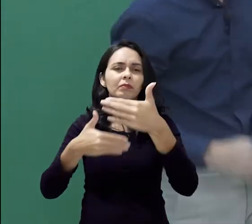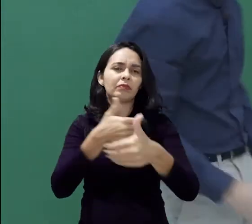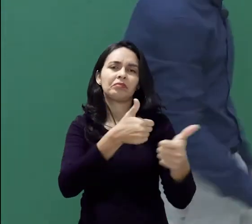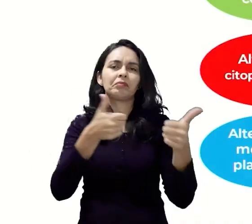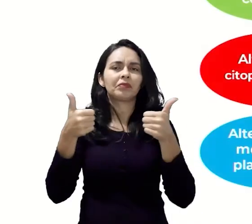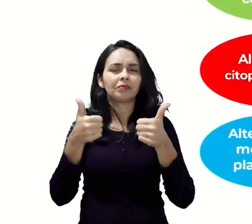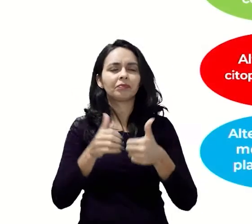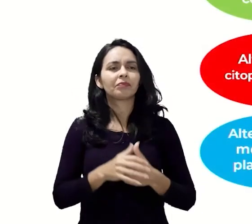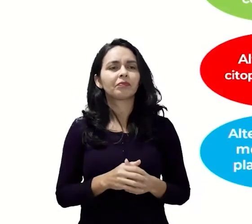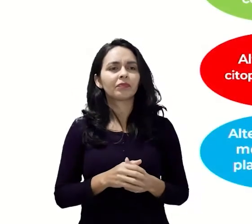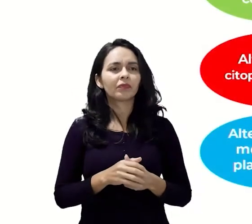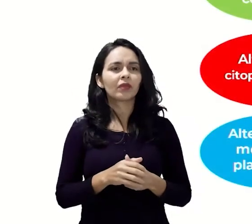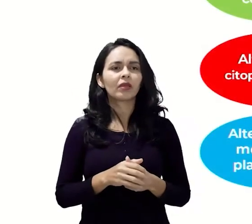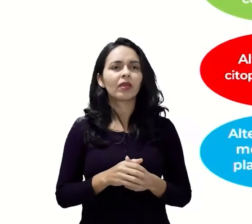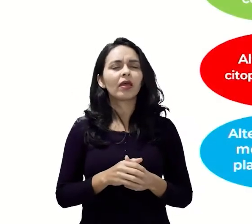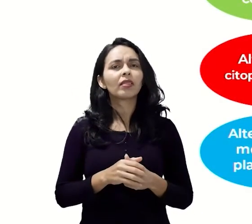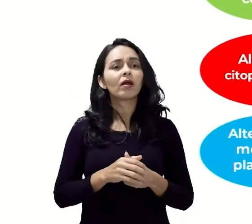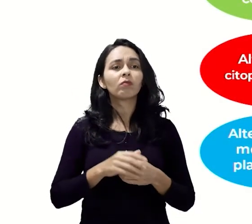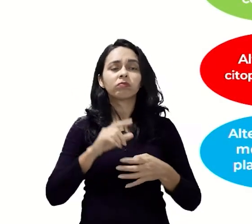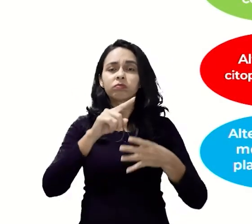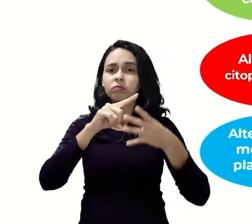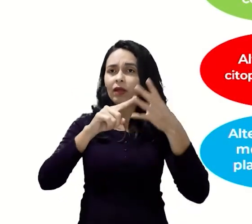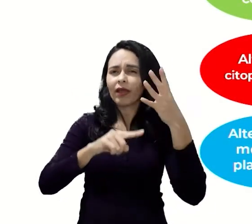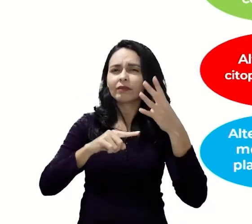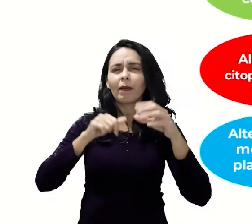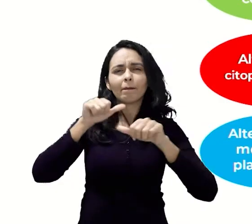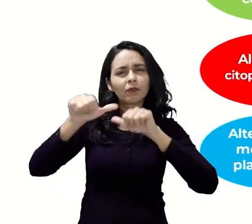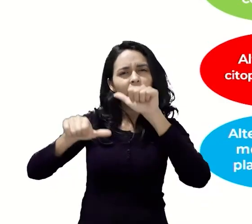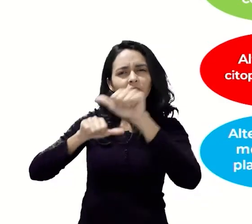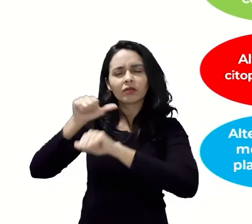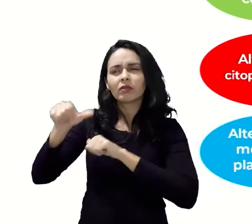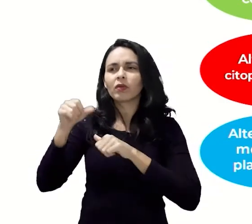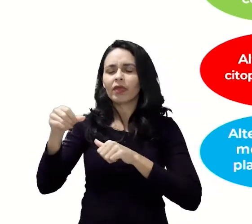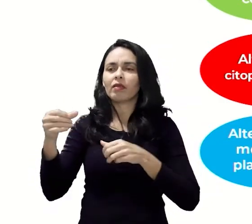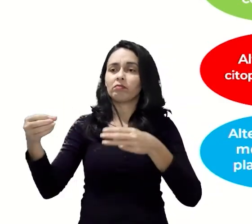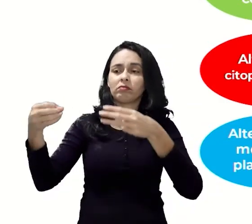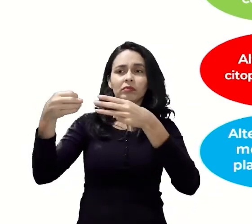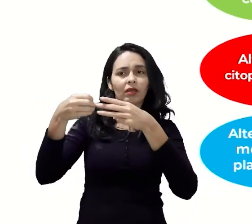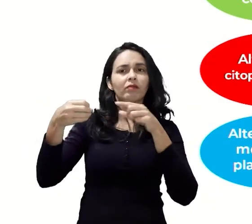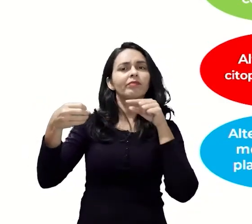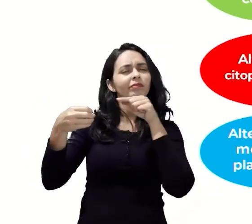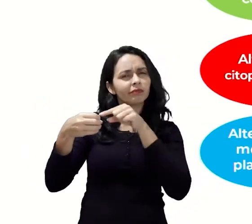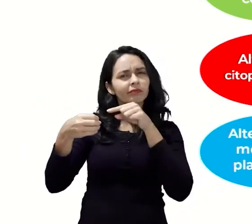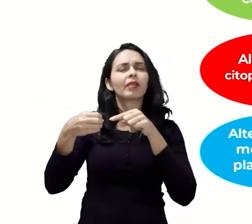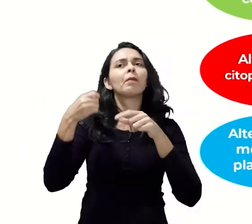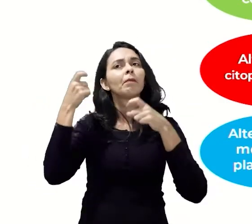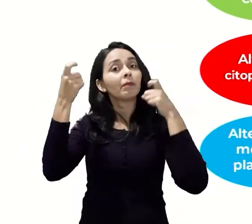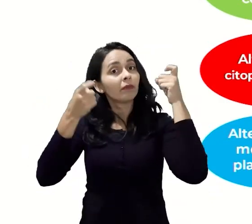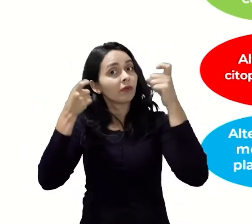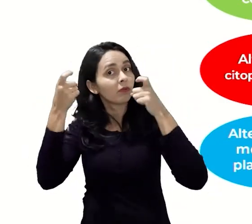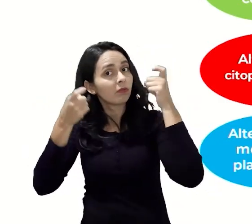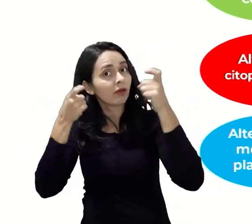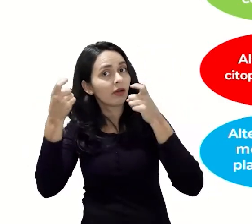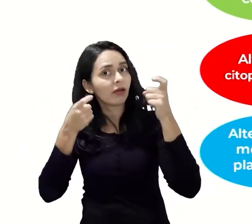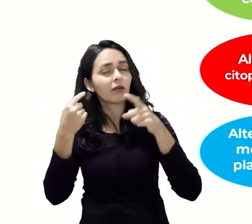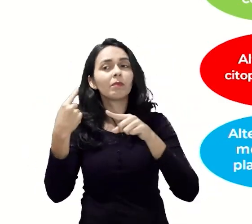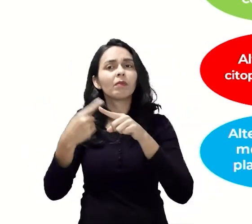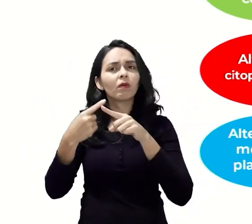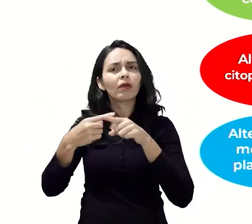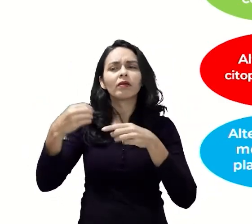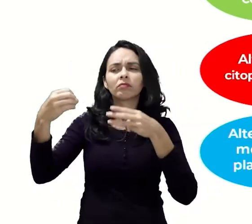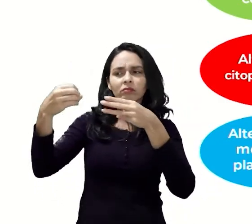envelhecimento E essas alterações elas são a nível celular então a gente precisa se preocupar com a nossa célula